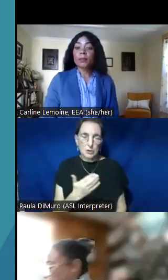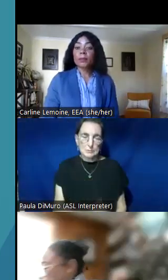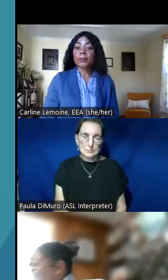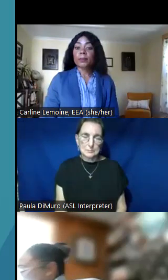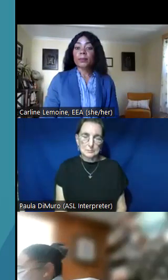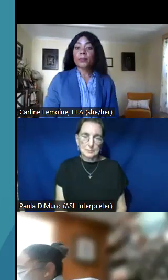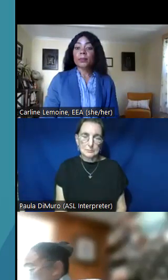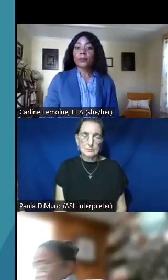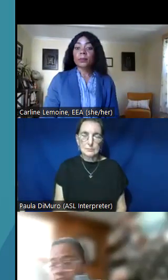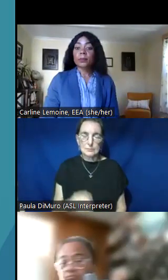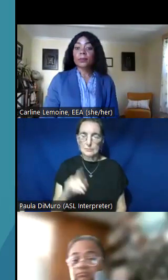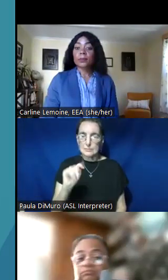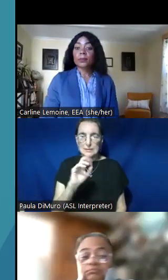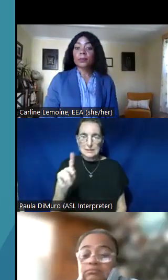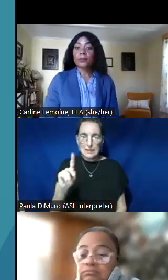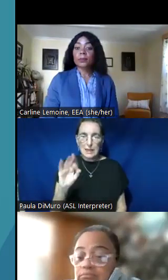Obrigada.